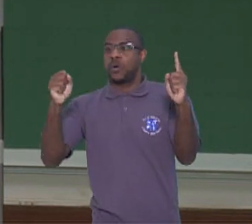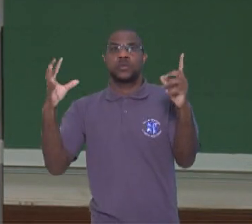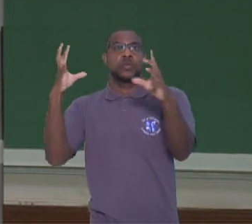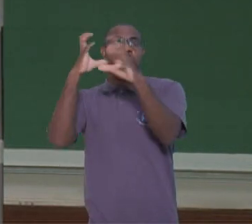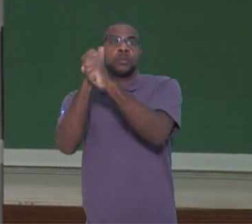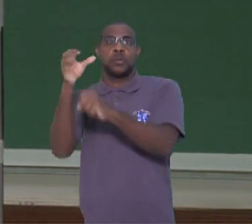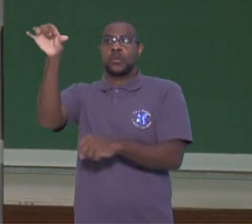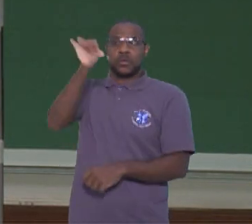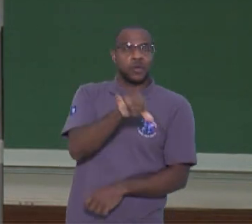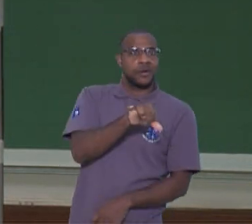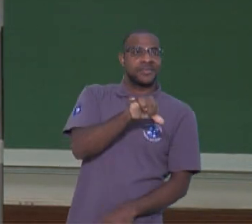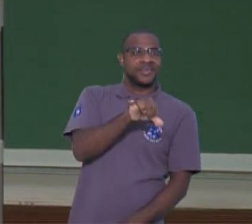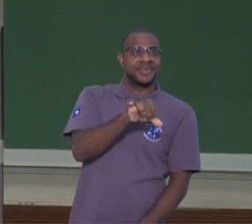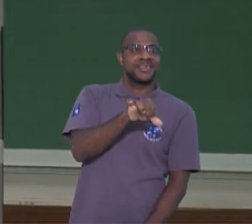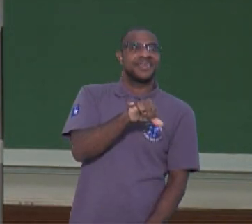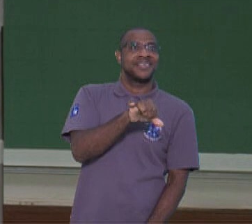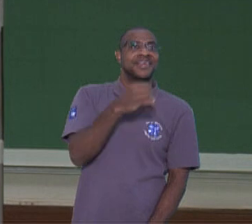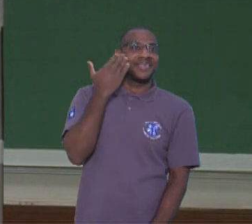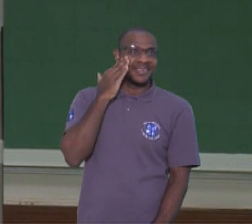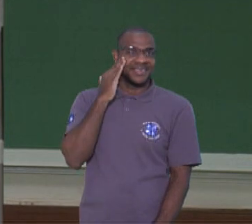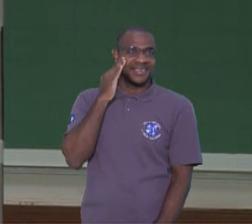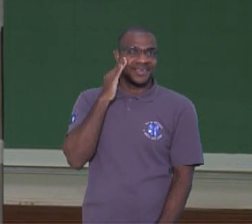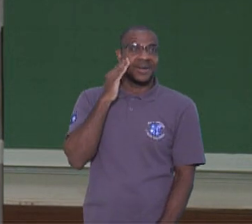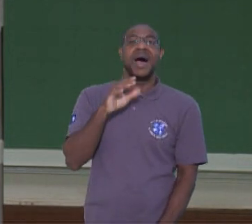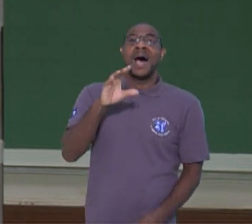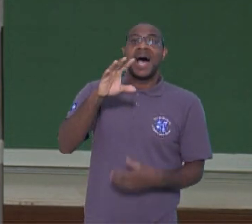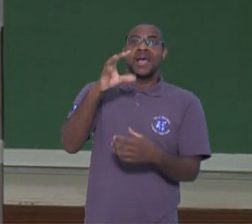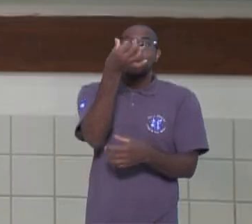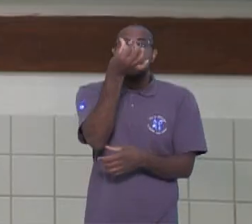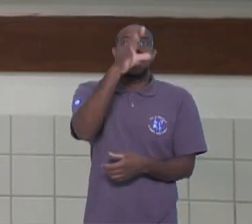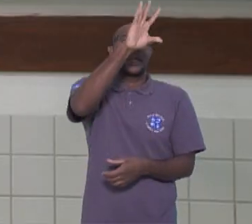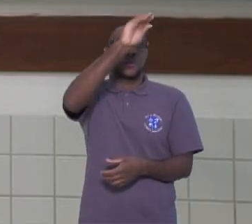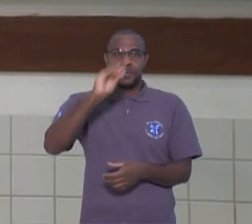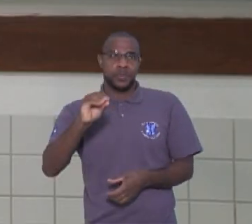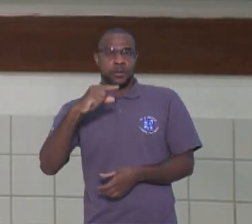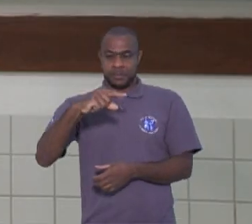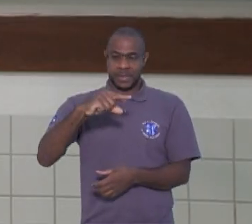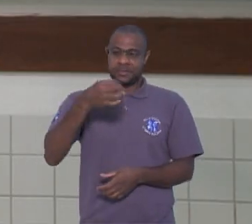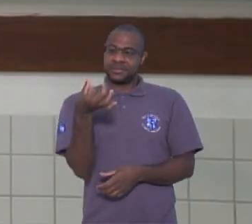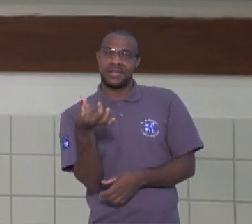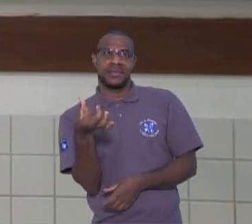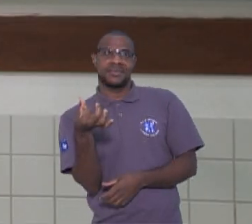Será? 3 é igual a 0? Claro que não.